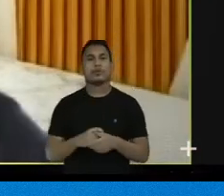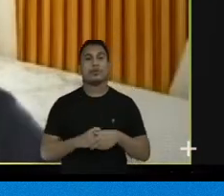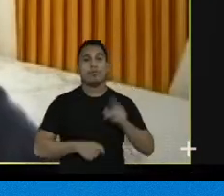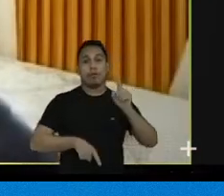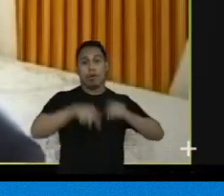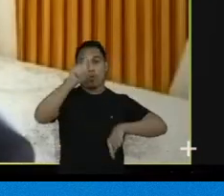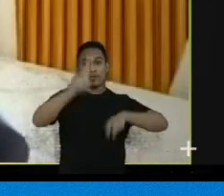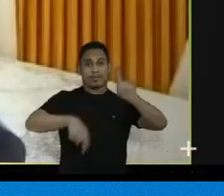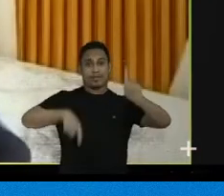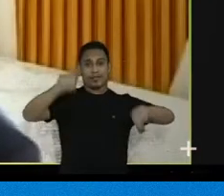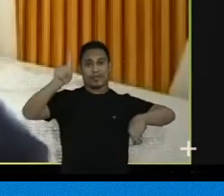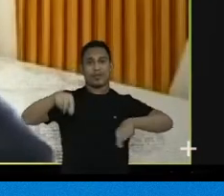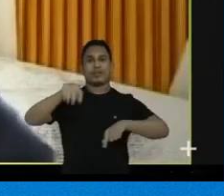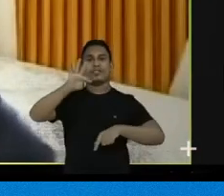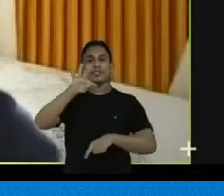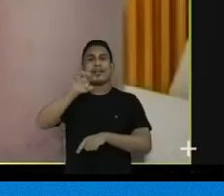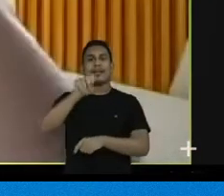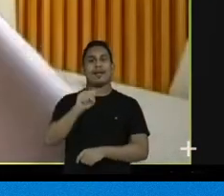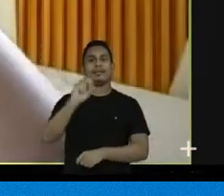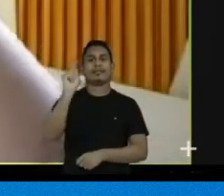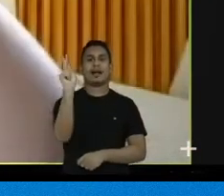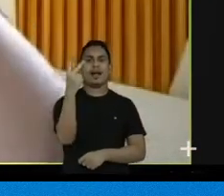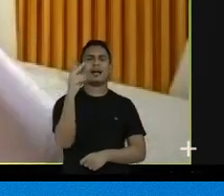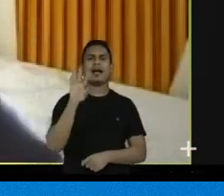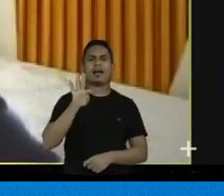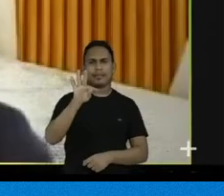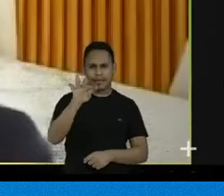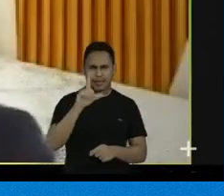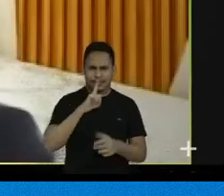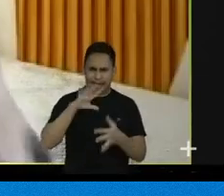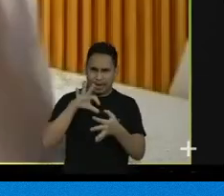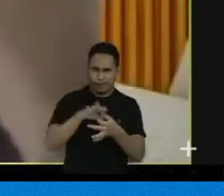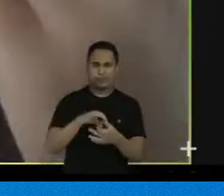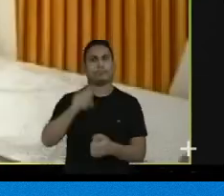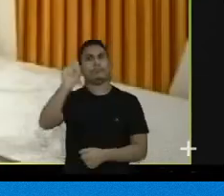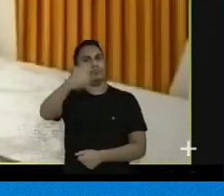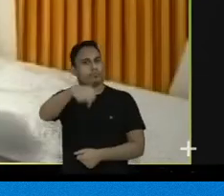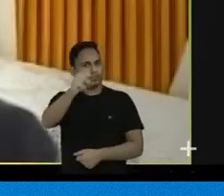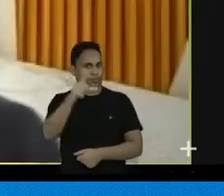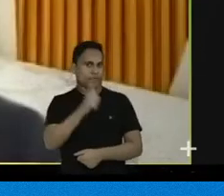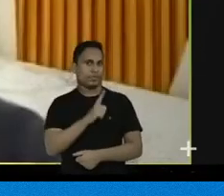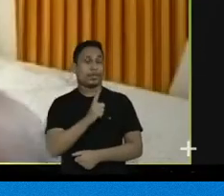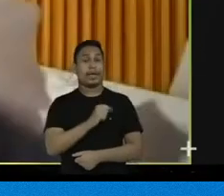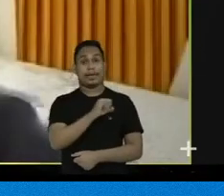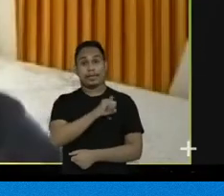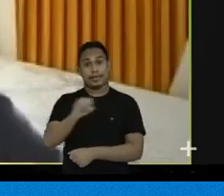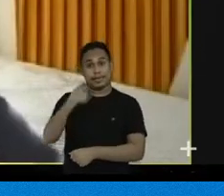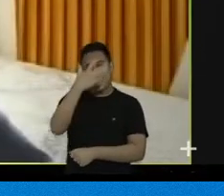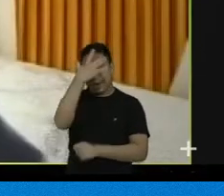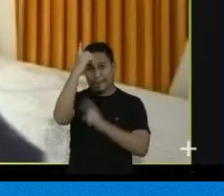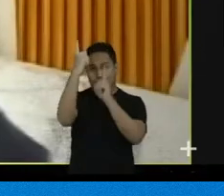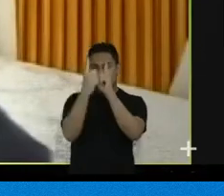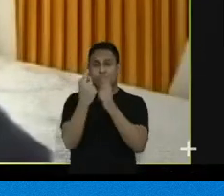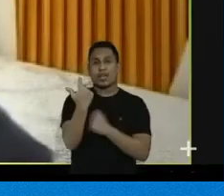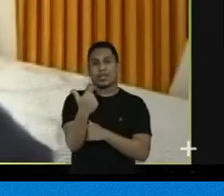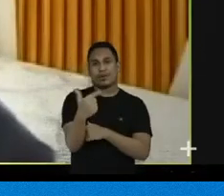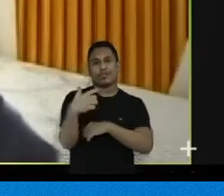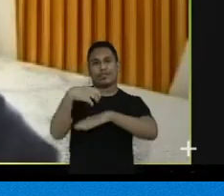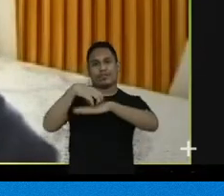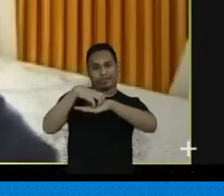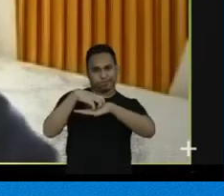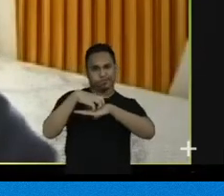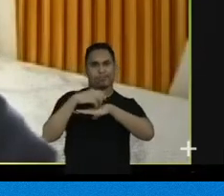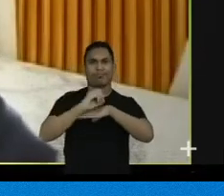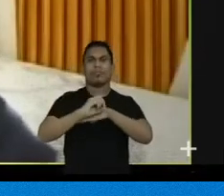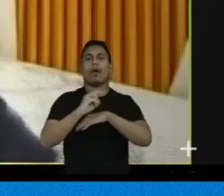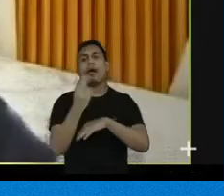com Hashimoto? Tem uma super relação, tá? Se o paciente não tiver desinflamado, se o paciente não estiver